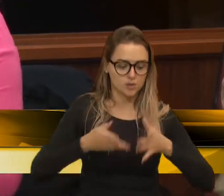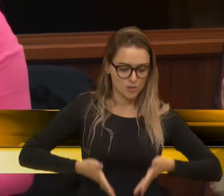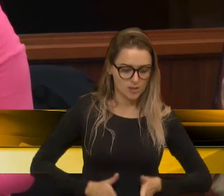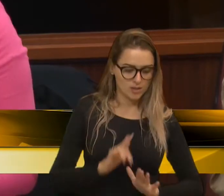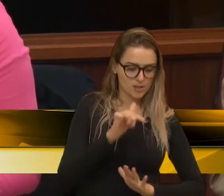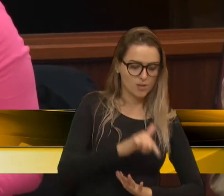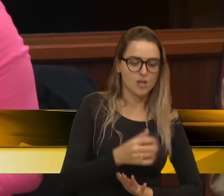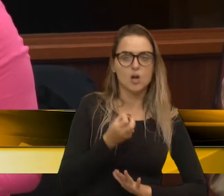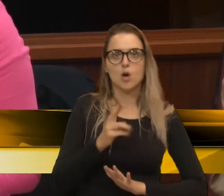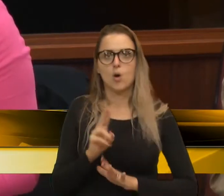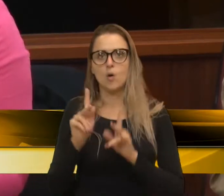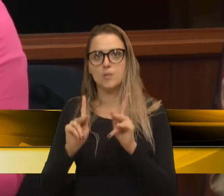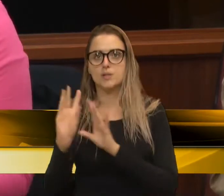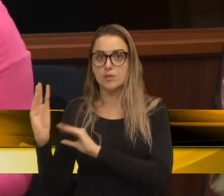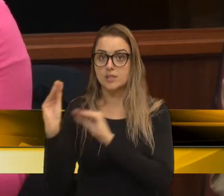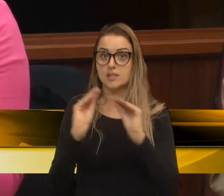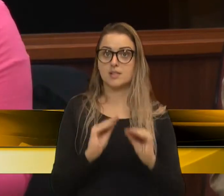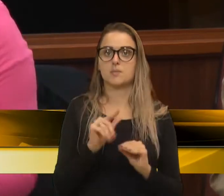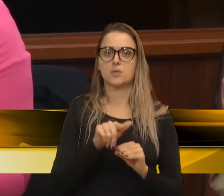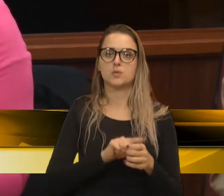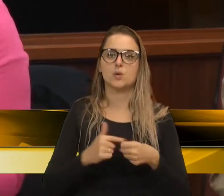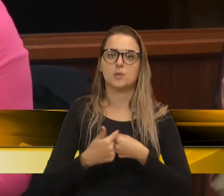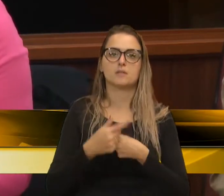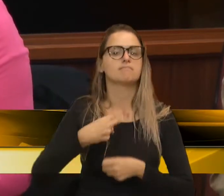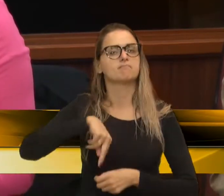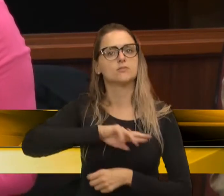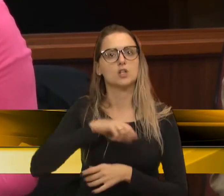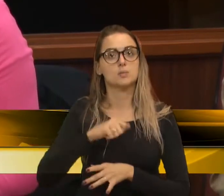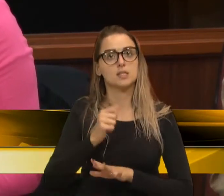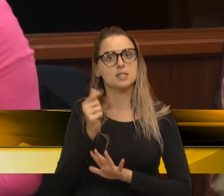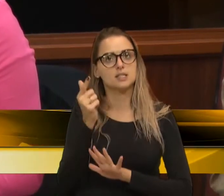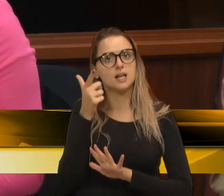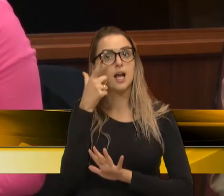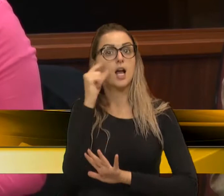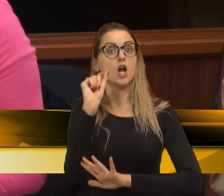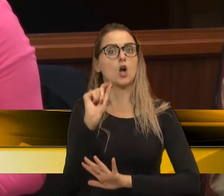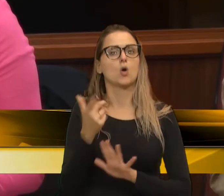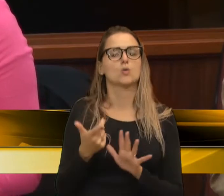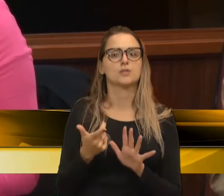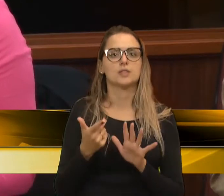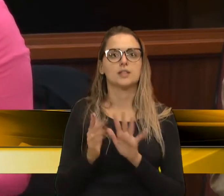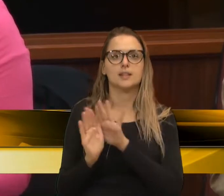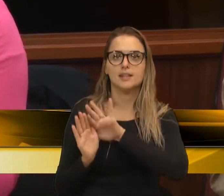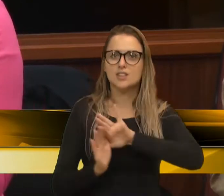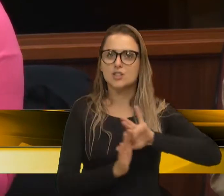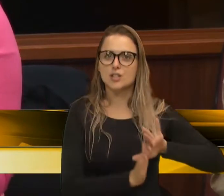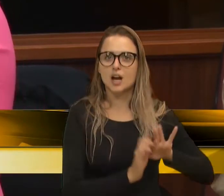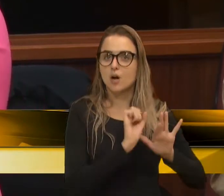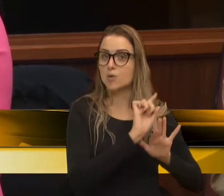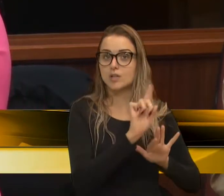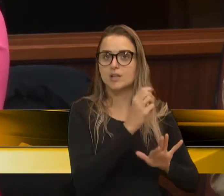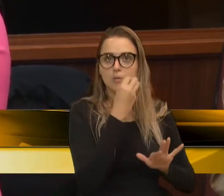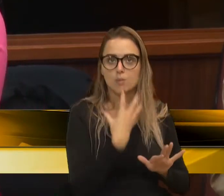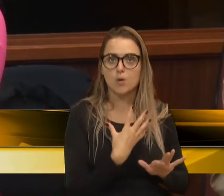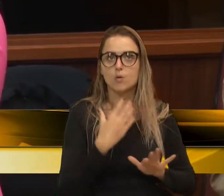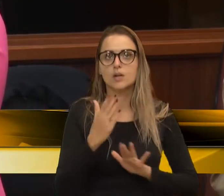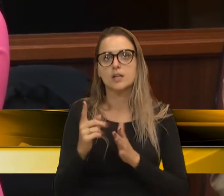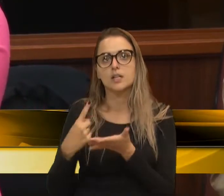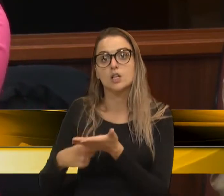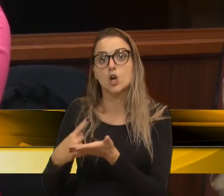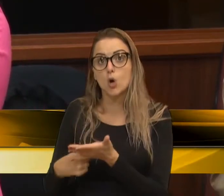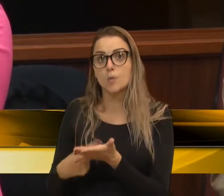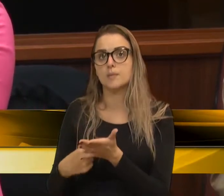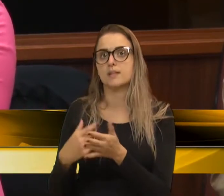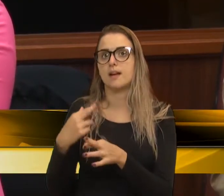caxienses por opção. Então, a gente precisa vencer qualquer situação que possa ter ocorrido, que a gente consiga marcar realmente agendas